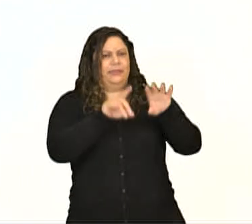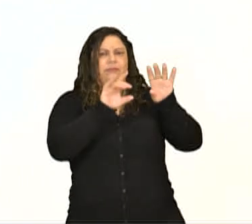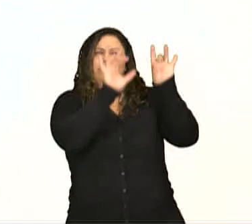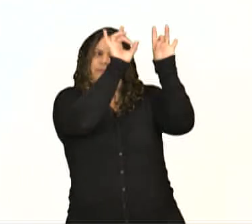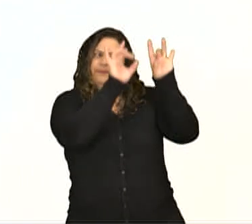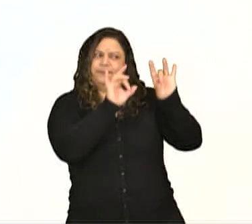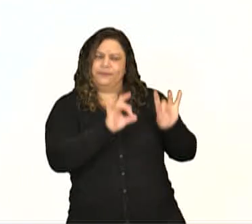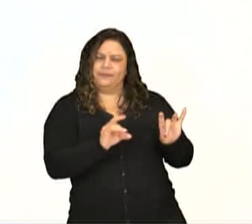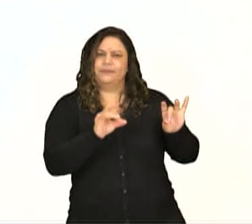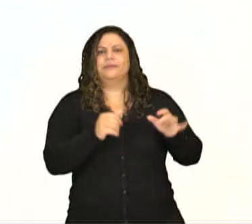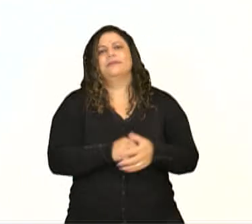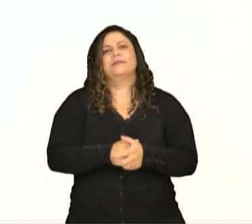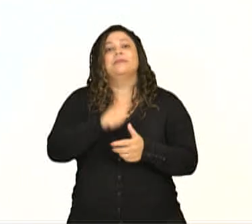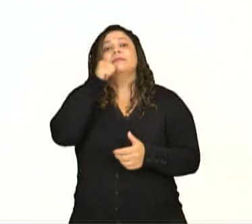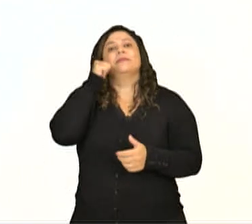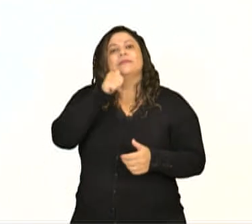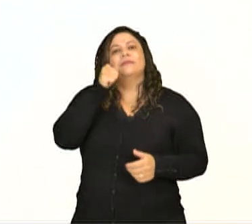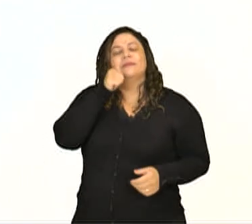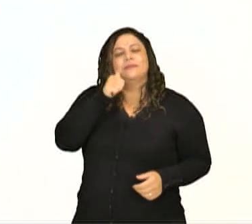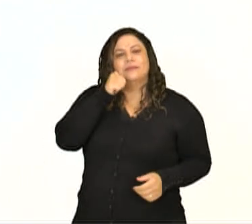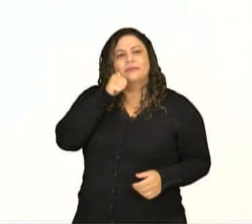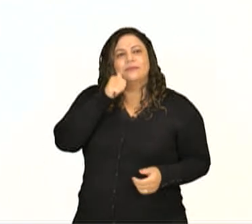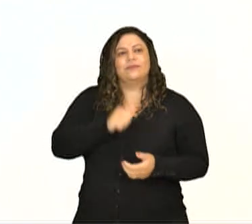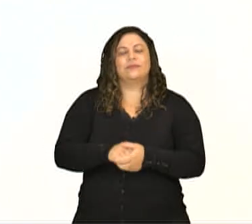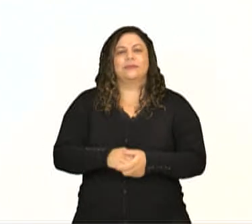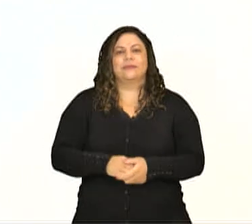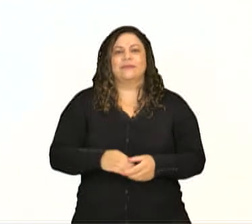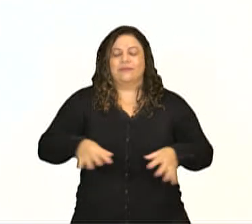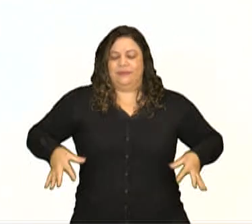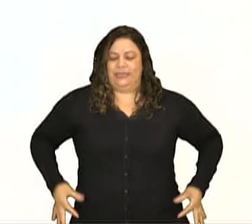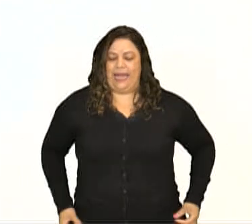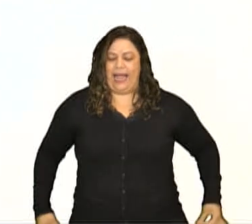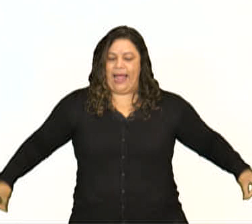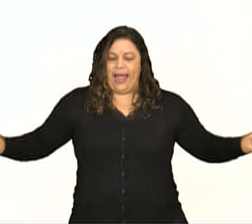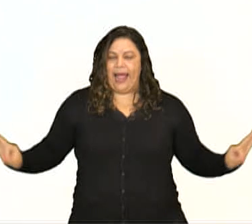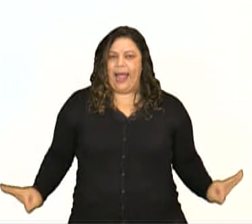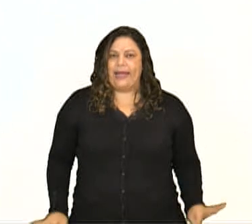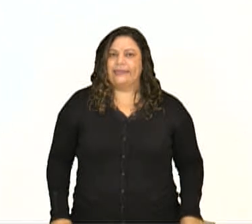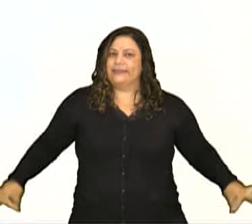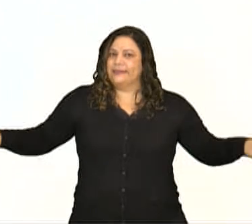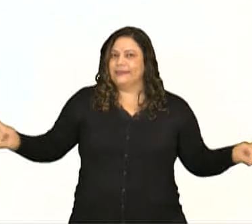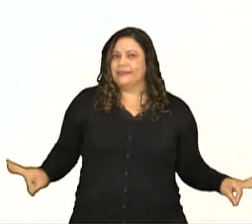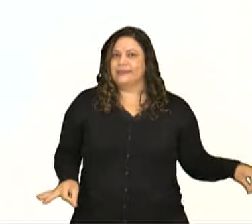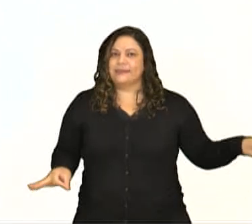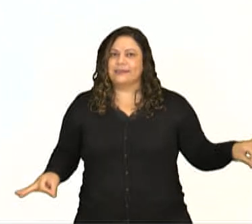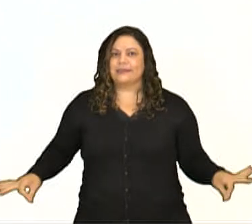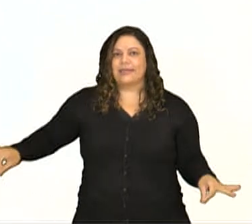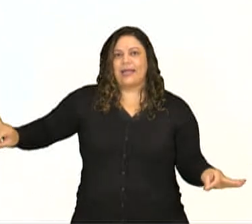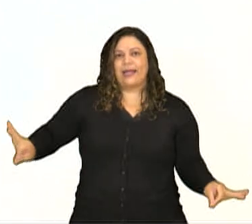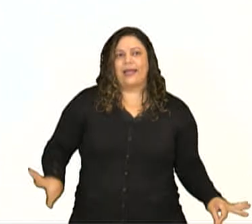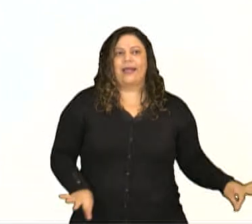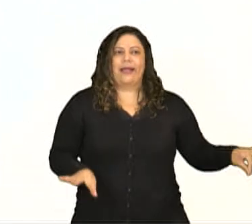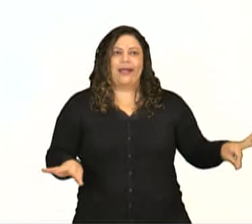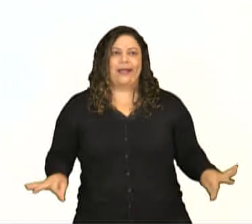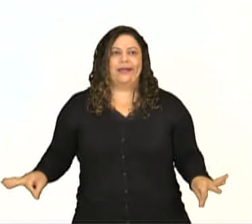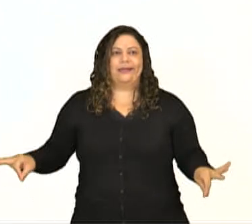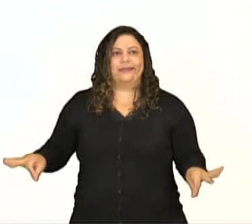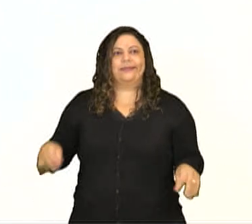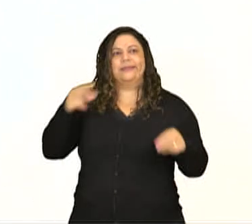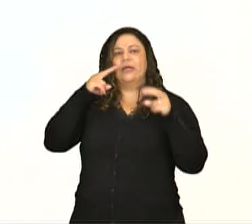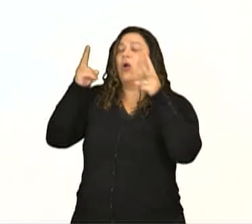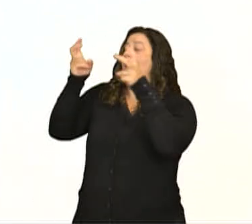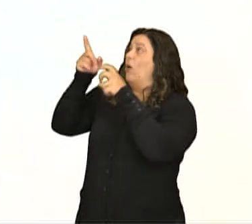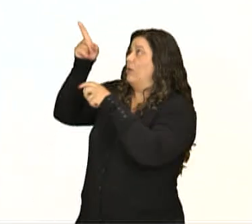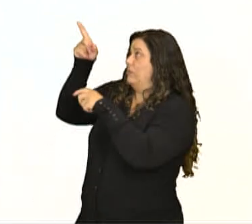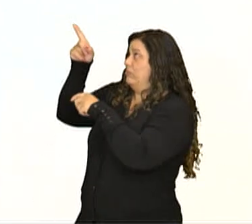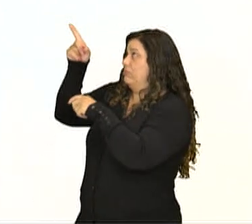as mulheres, elas costumam usar longas saias brancas e dançam segurando velas, como vocês conseguem observar nessa